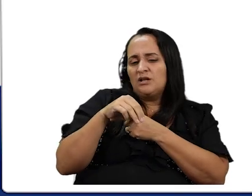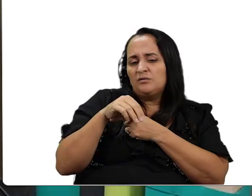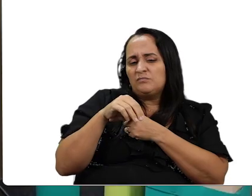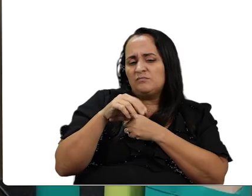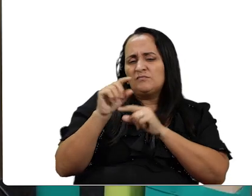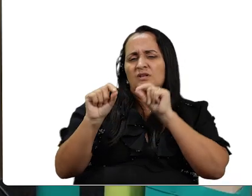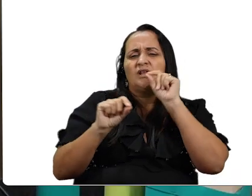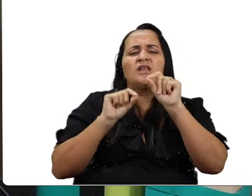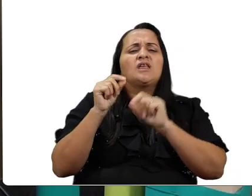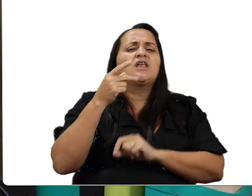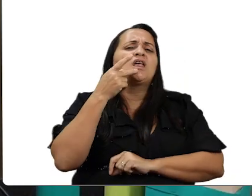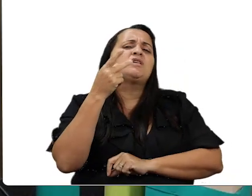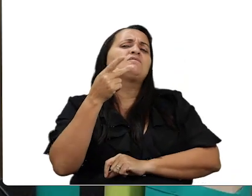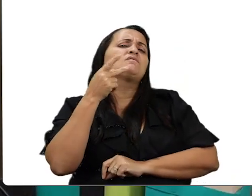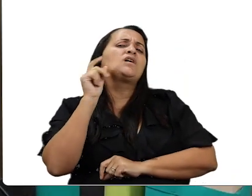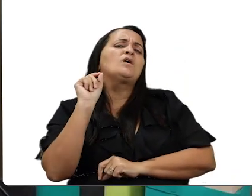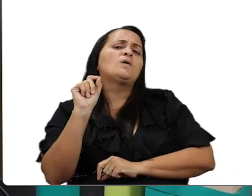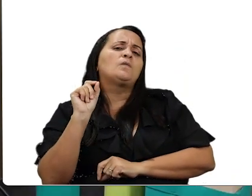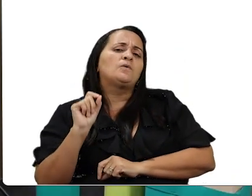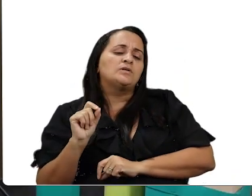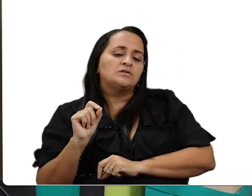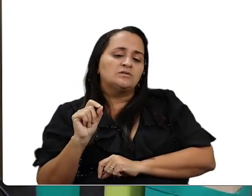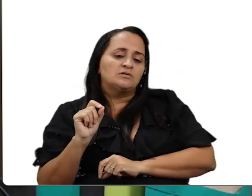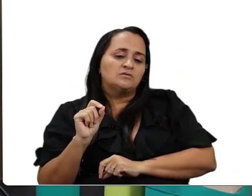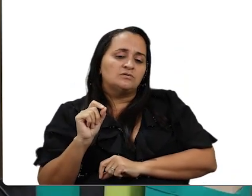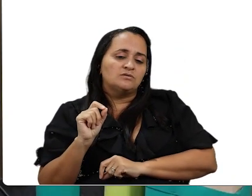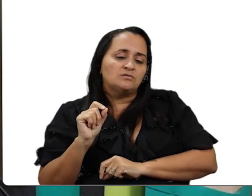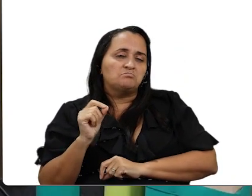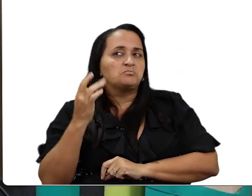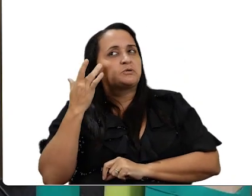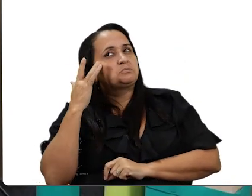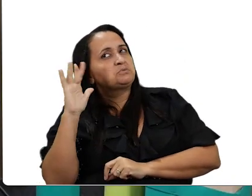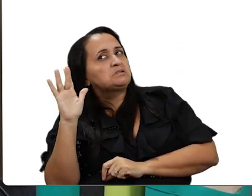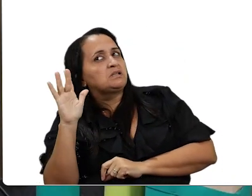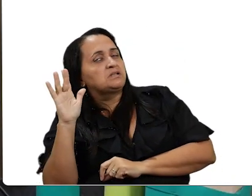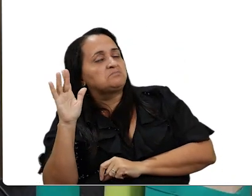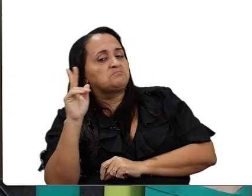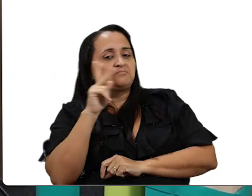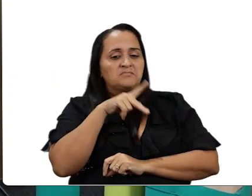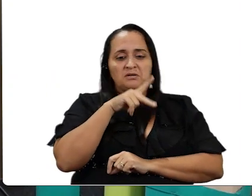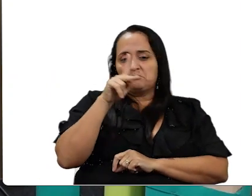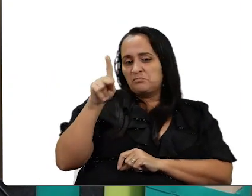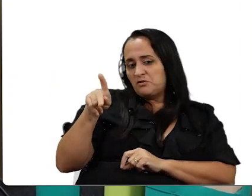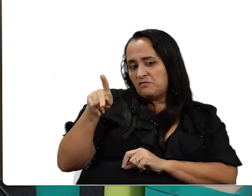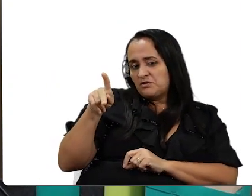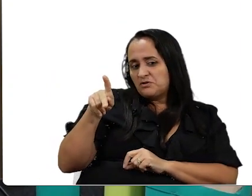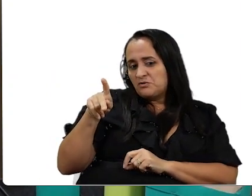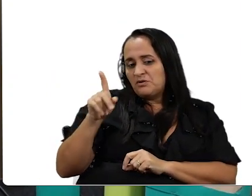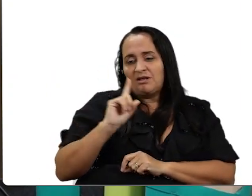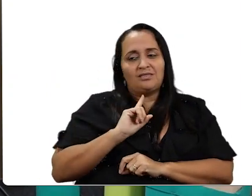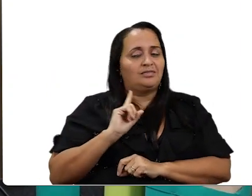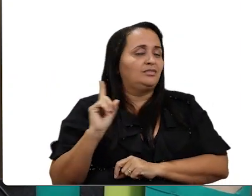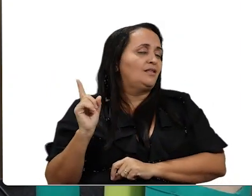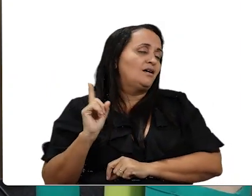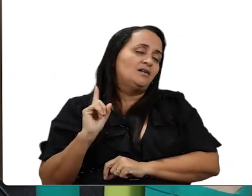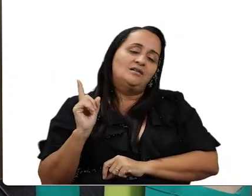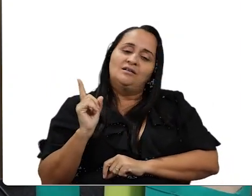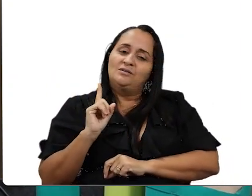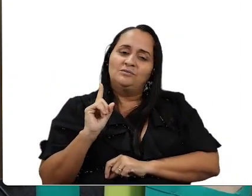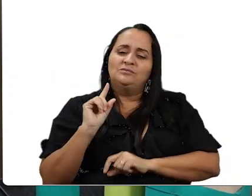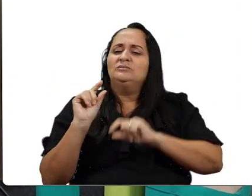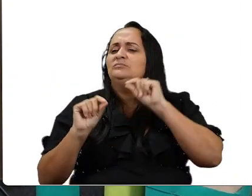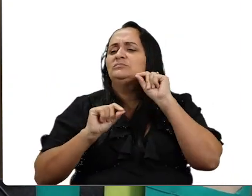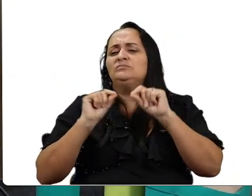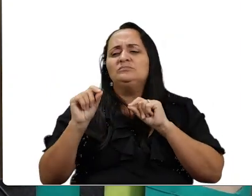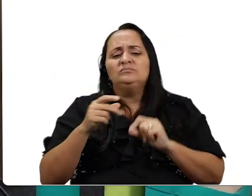Quem é que disse isso, hein? Ai, sei lá, foi a Pro Michele. Não. A pergunta é, quem